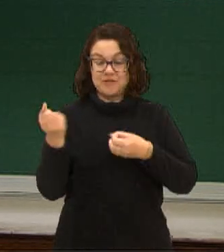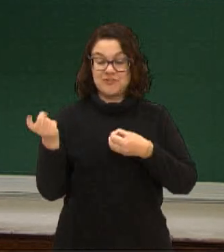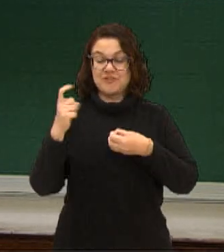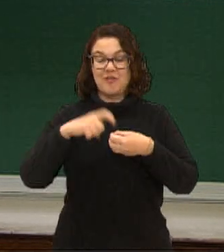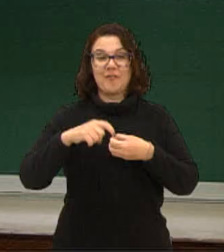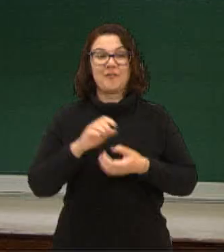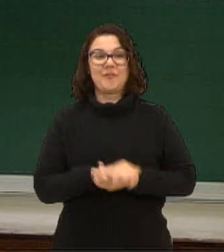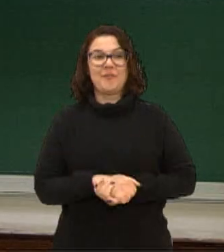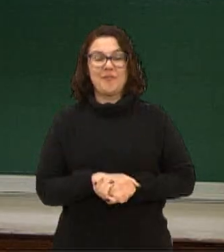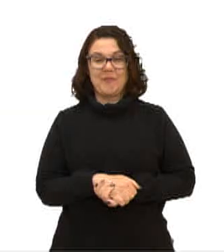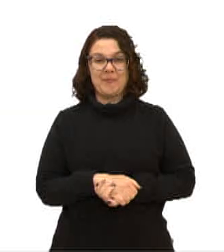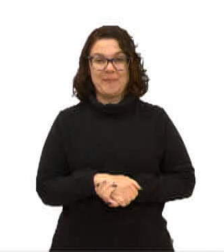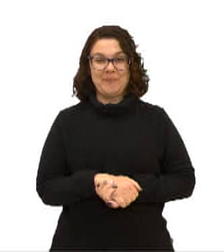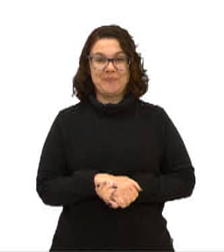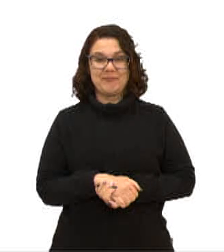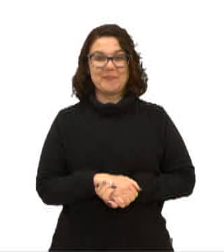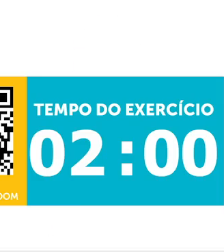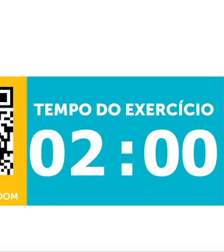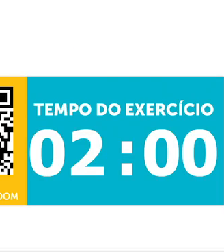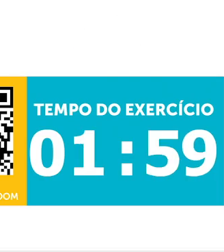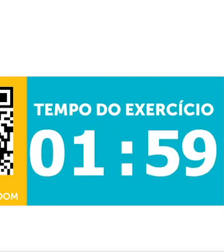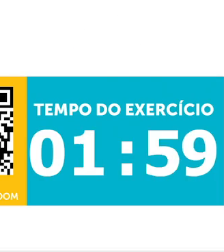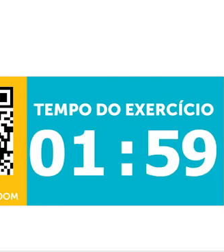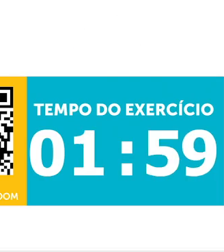nós já voltamos para corrigi-la.